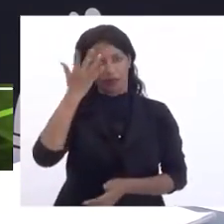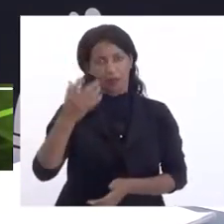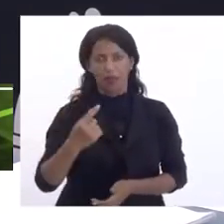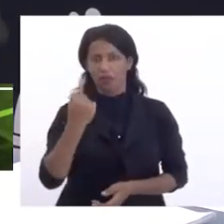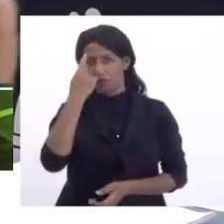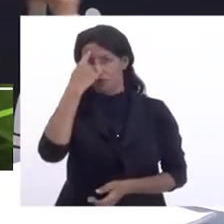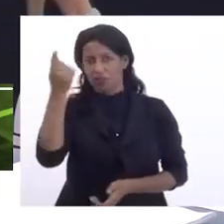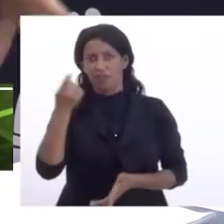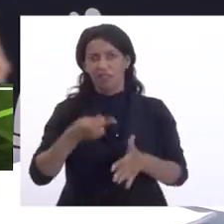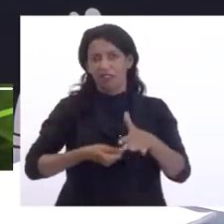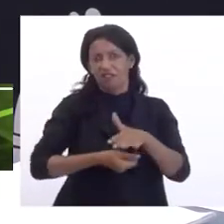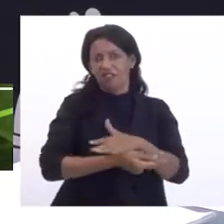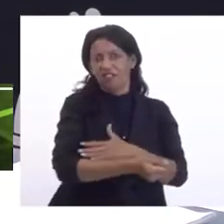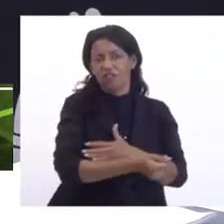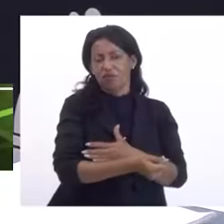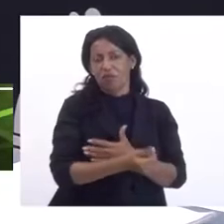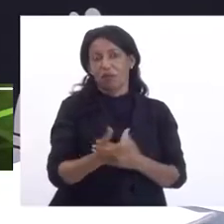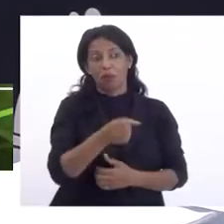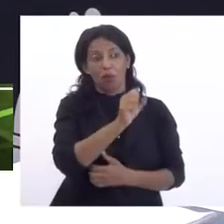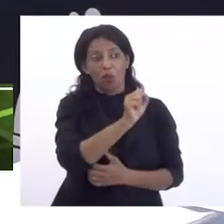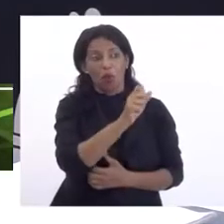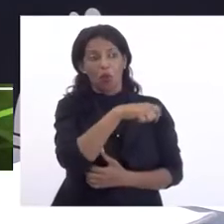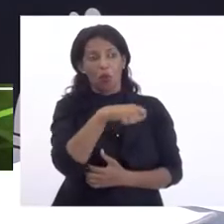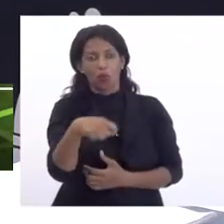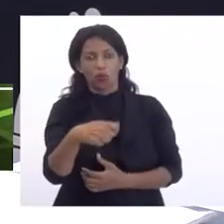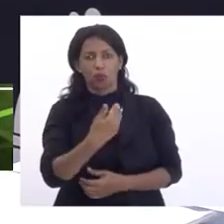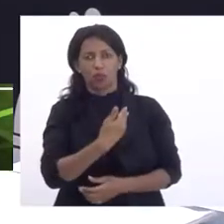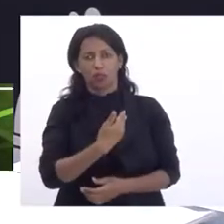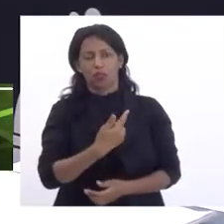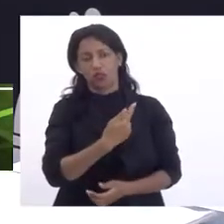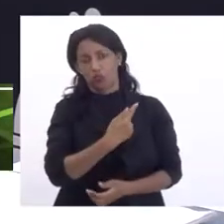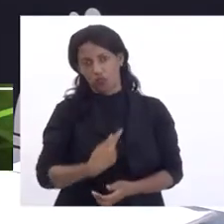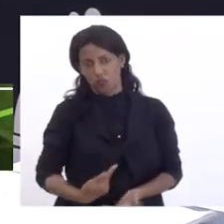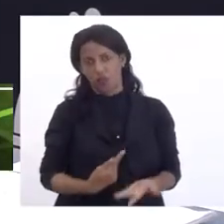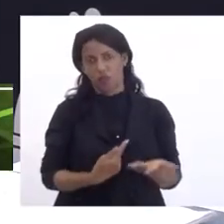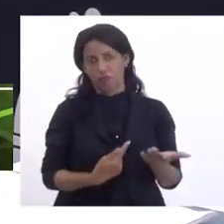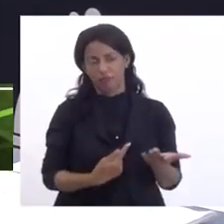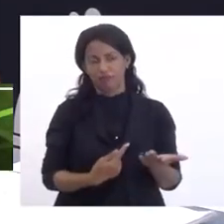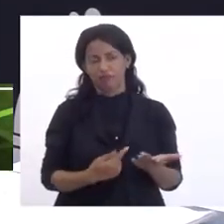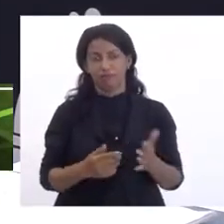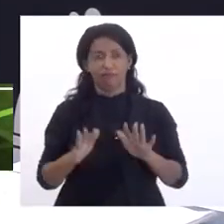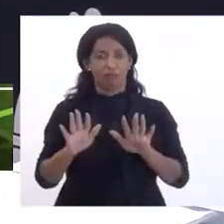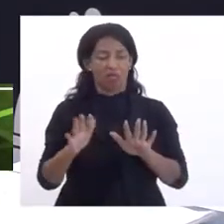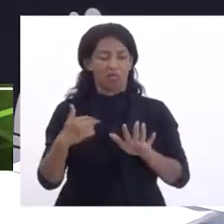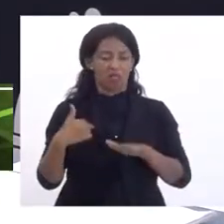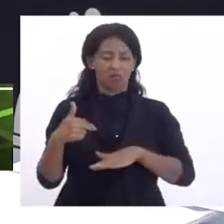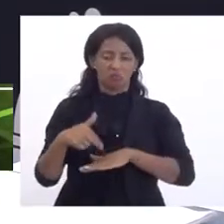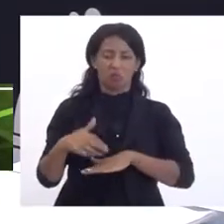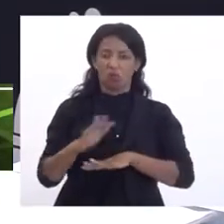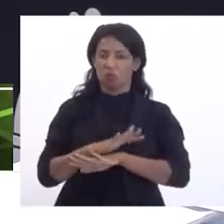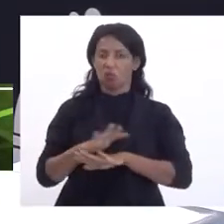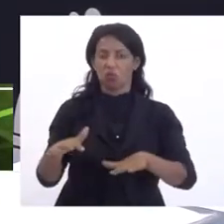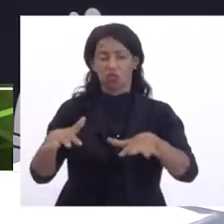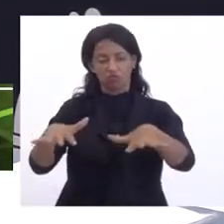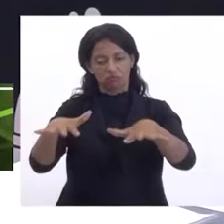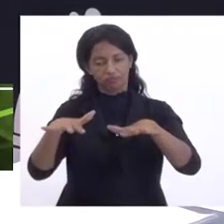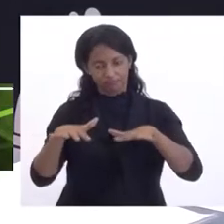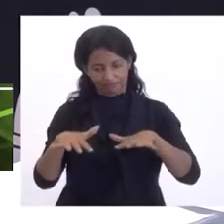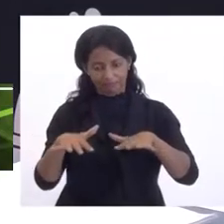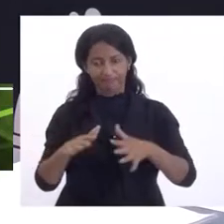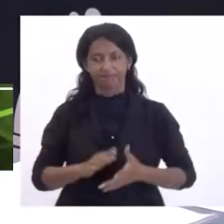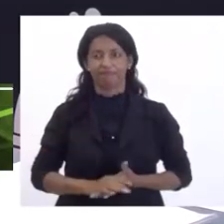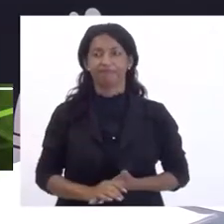inventar investimentos depois de passar 8 meses no governo. Bom, mas não quis o plenário